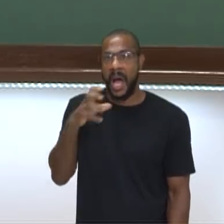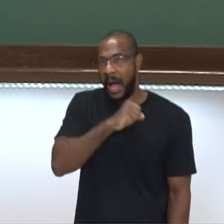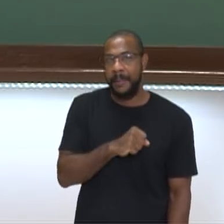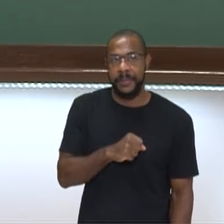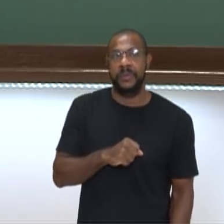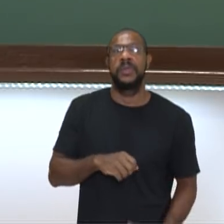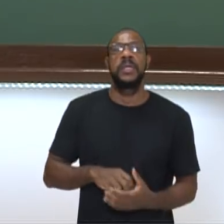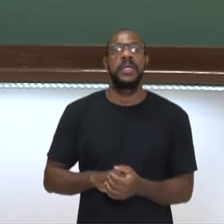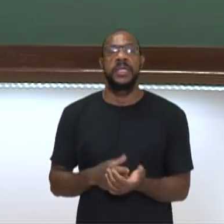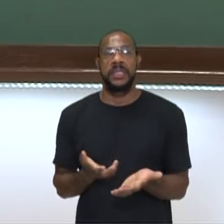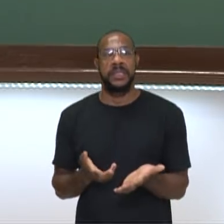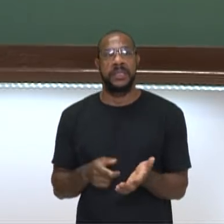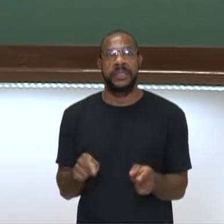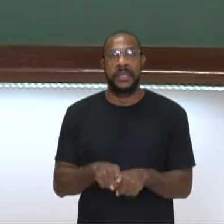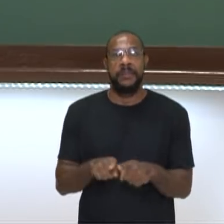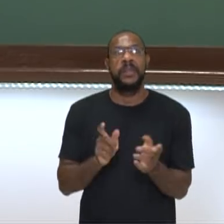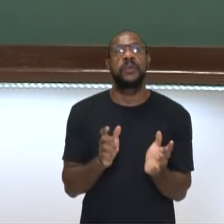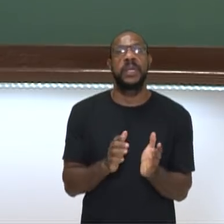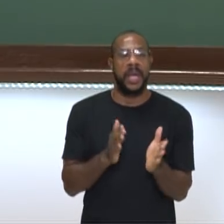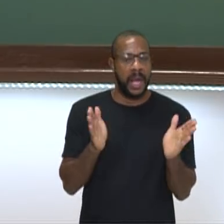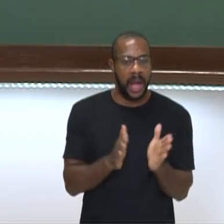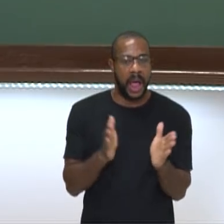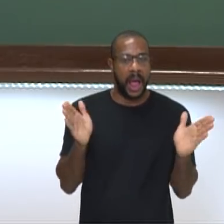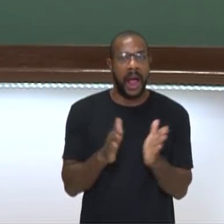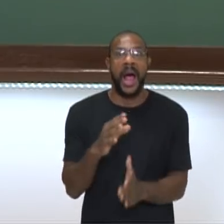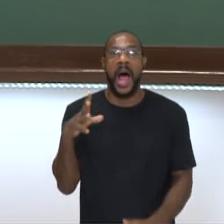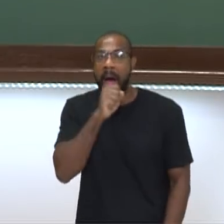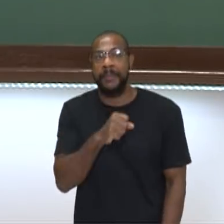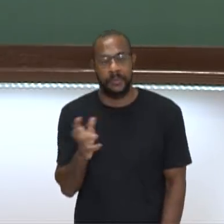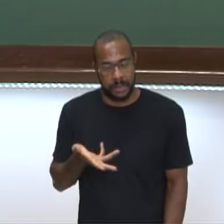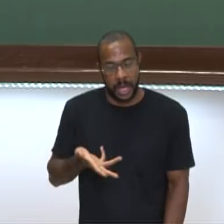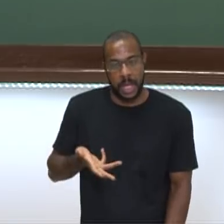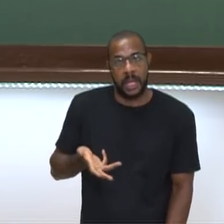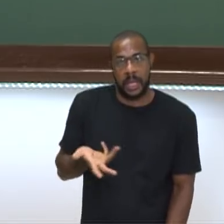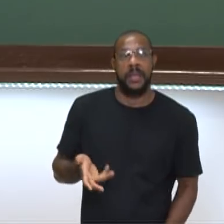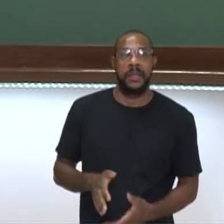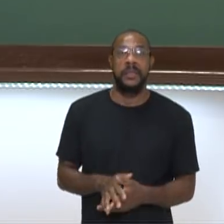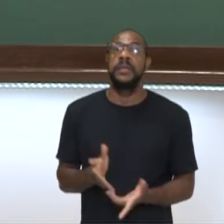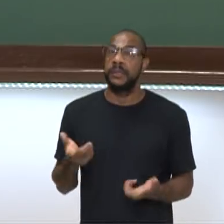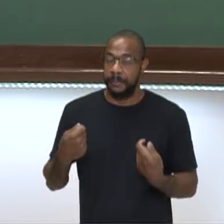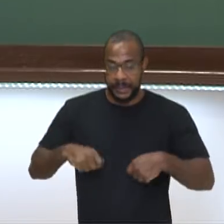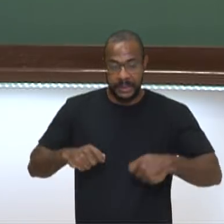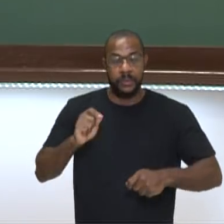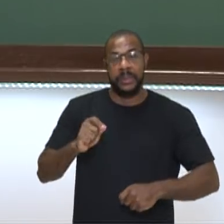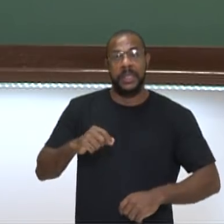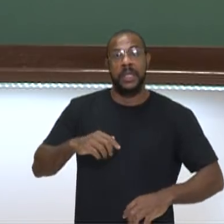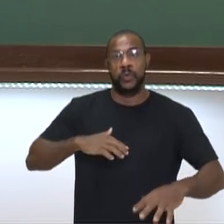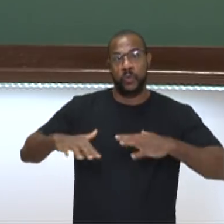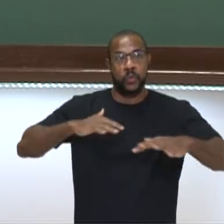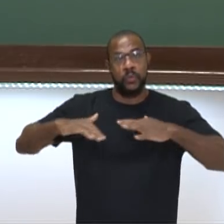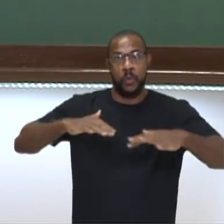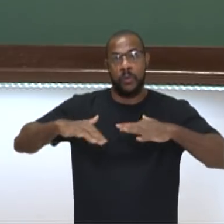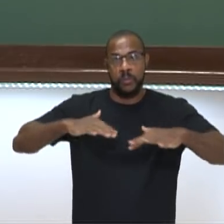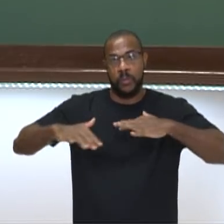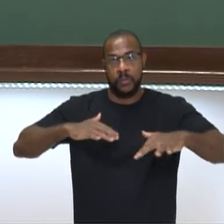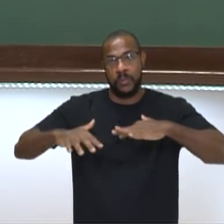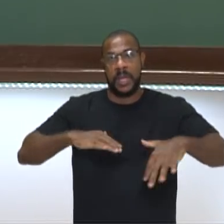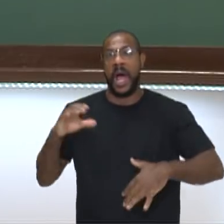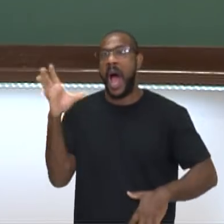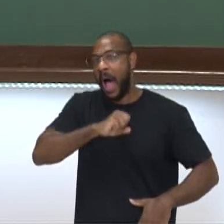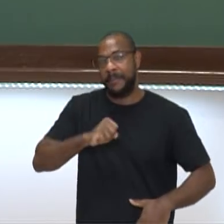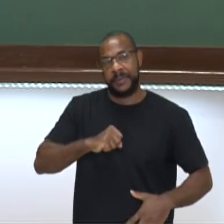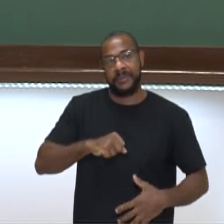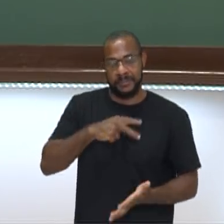rápido, ele é acelerado. Então ele vai exigir que os movimentos do dançarino sejam